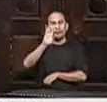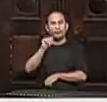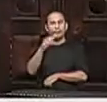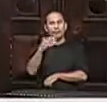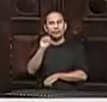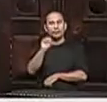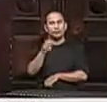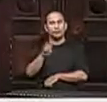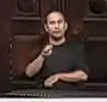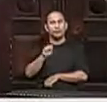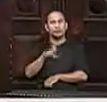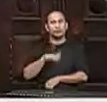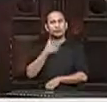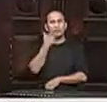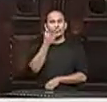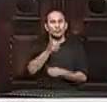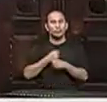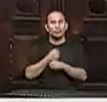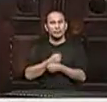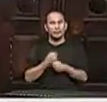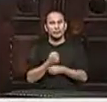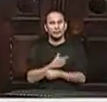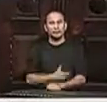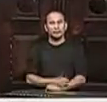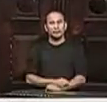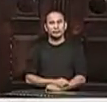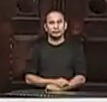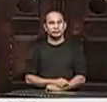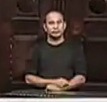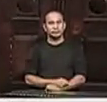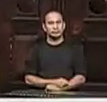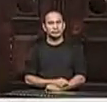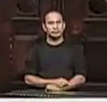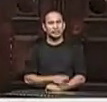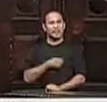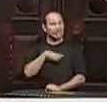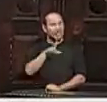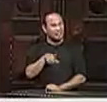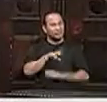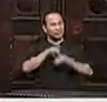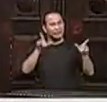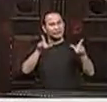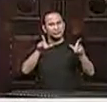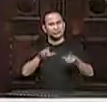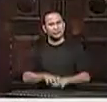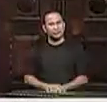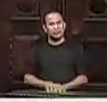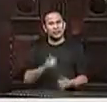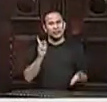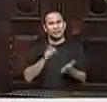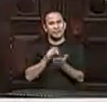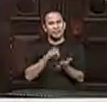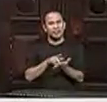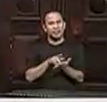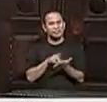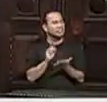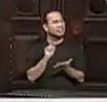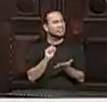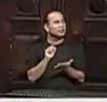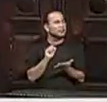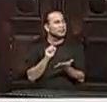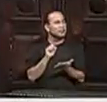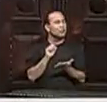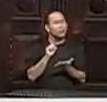reais no ano de 2018. Portanto, é a justa medida, é a justa conta, isso é a diferença. Que é, na verdade,